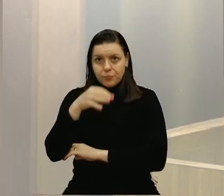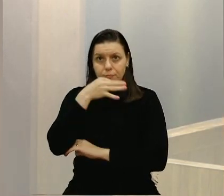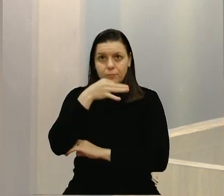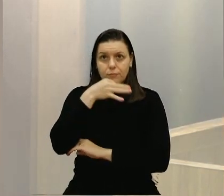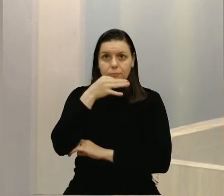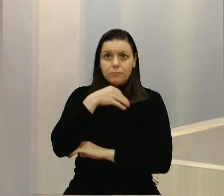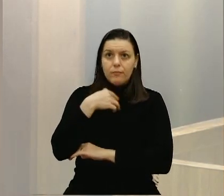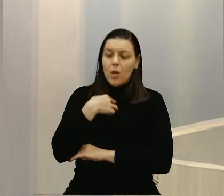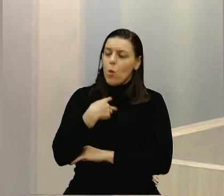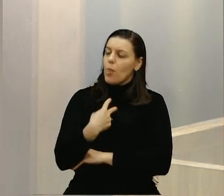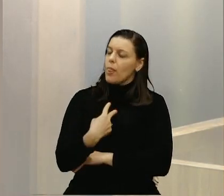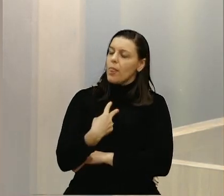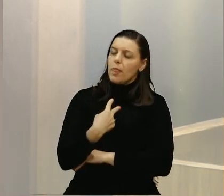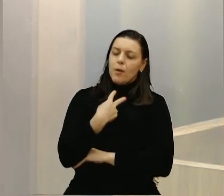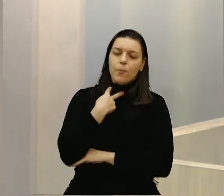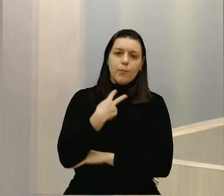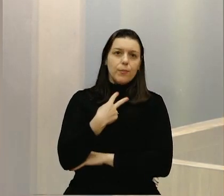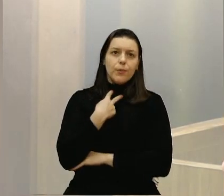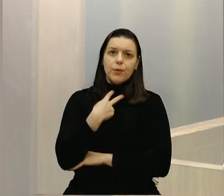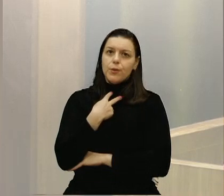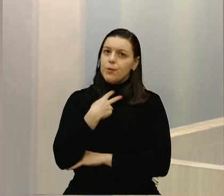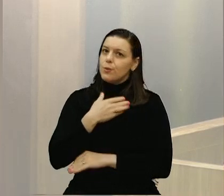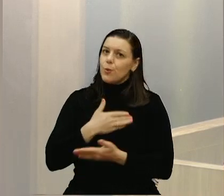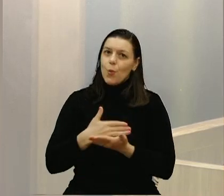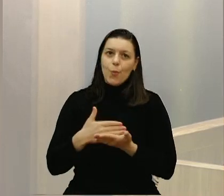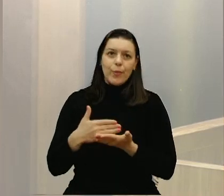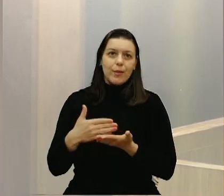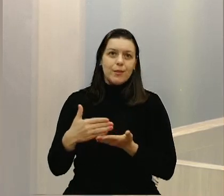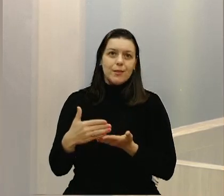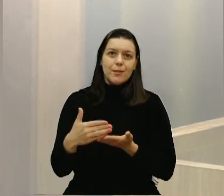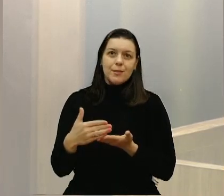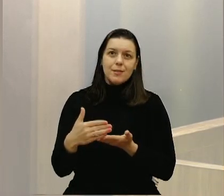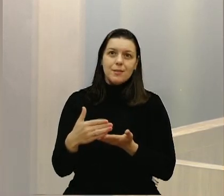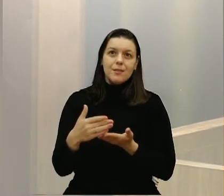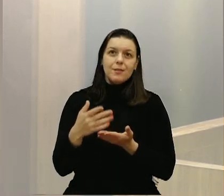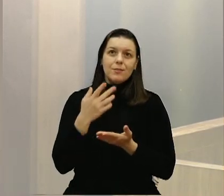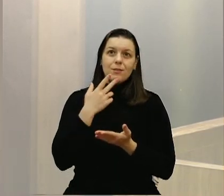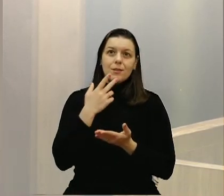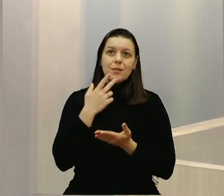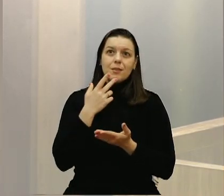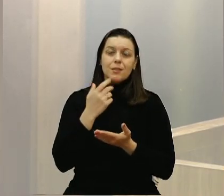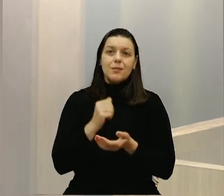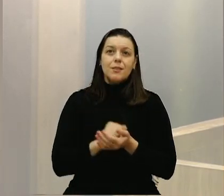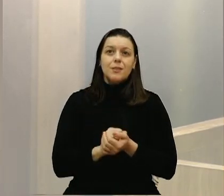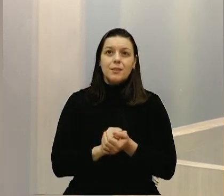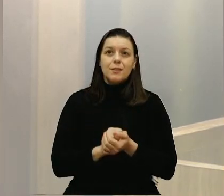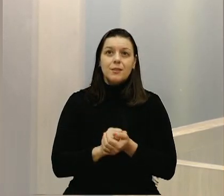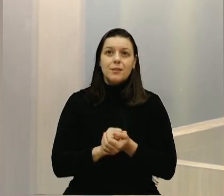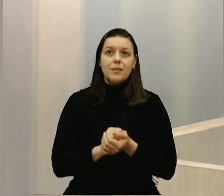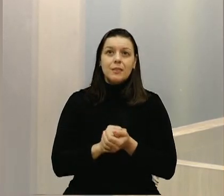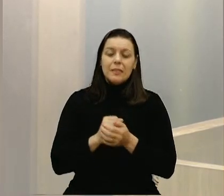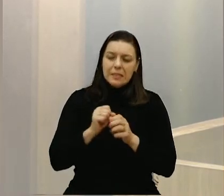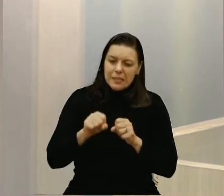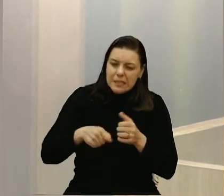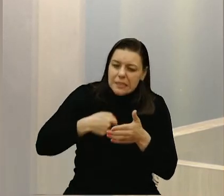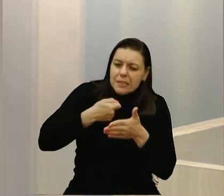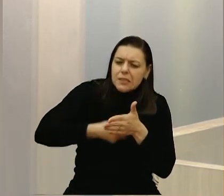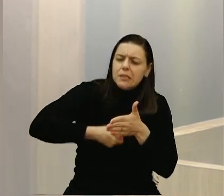não posso não começar a minha fala sem as palavras